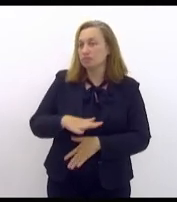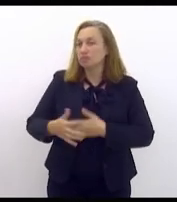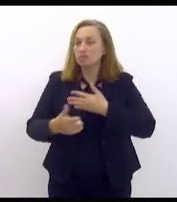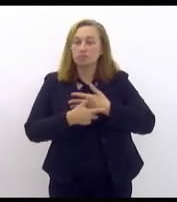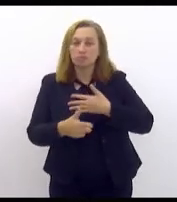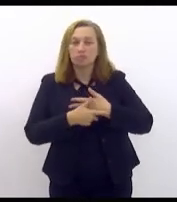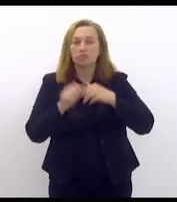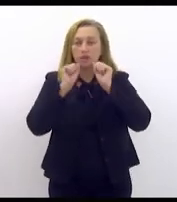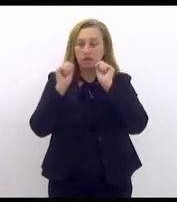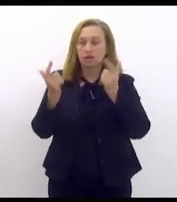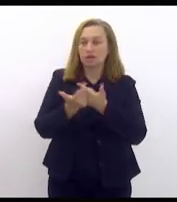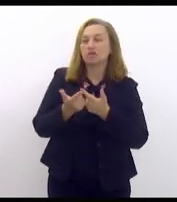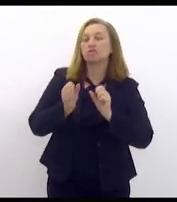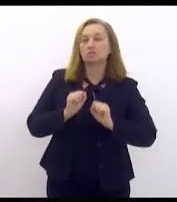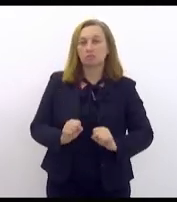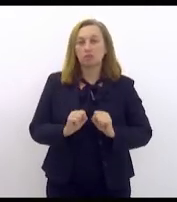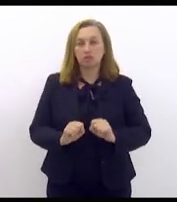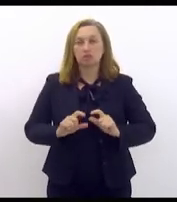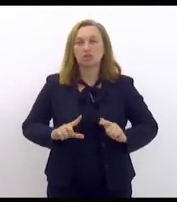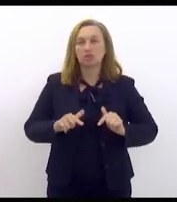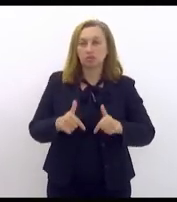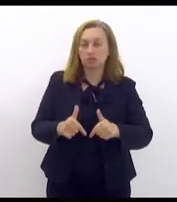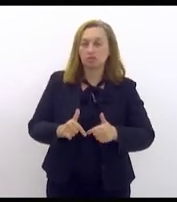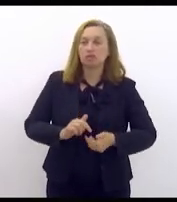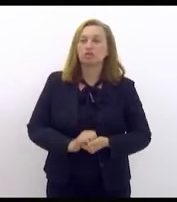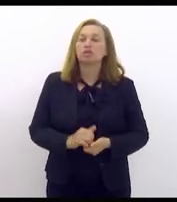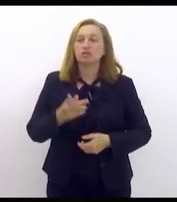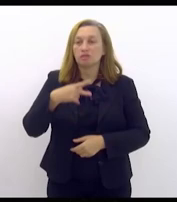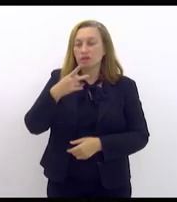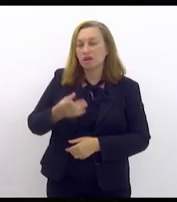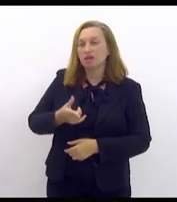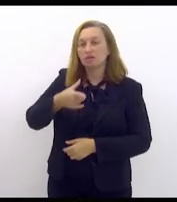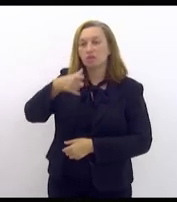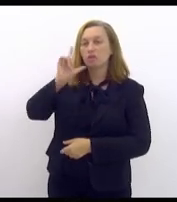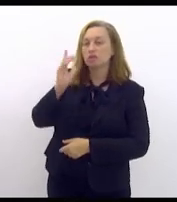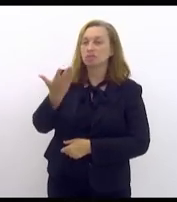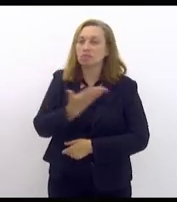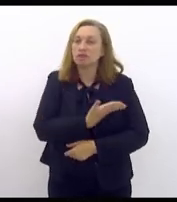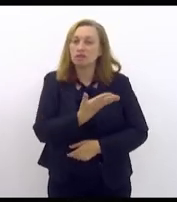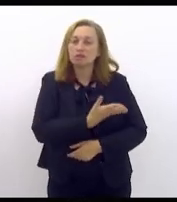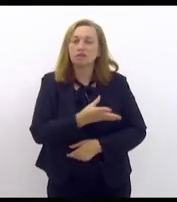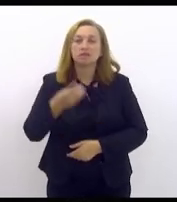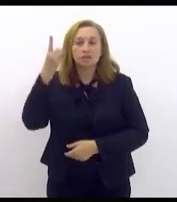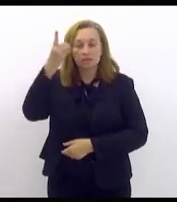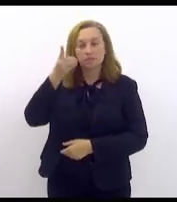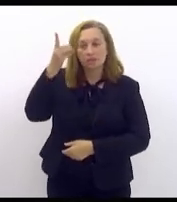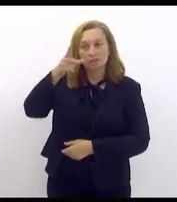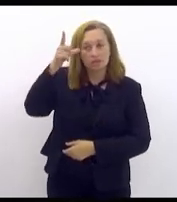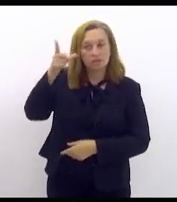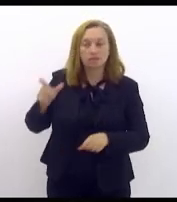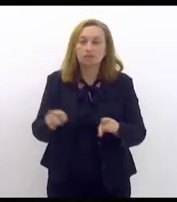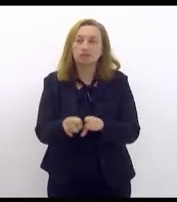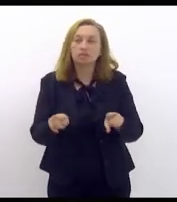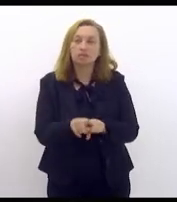Alerj pode e deve desempenhar, conforme sugerido ontem pela nobre colega deputada Lucinha e o